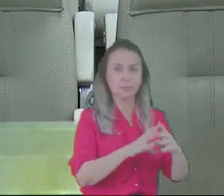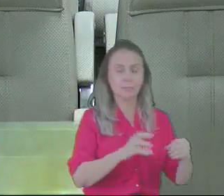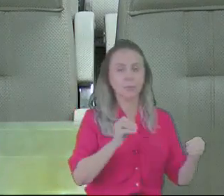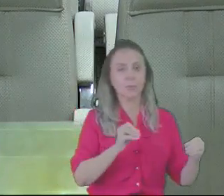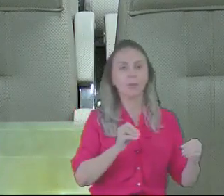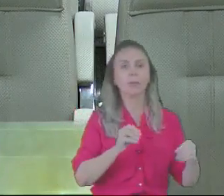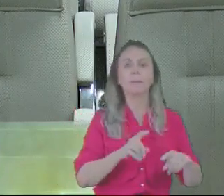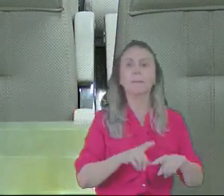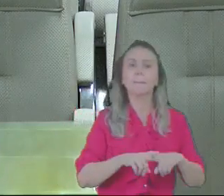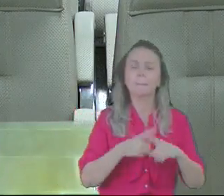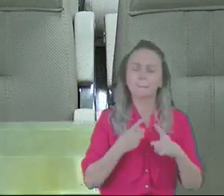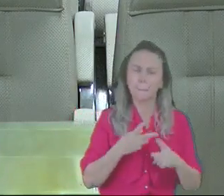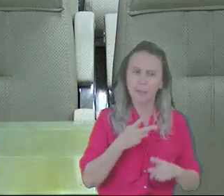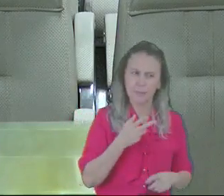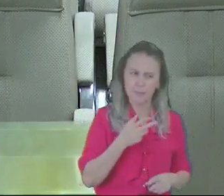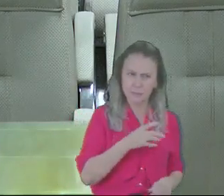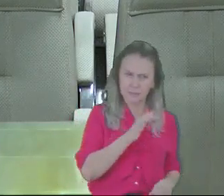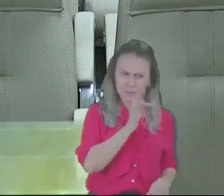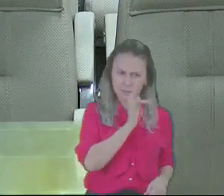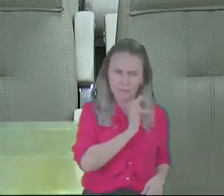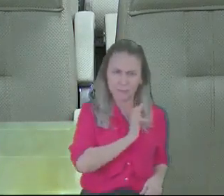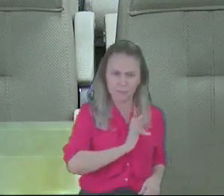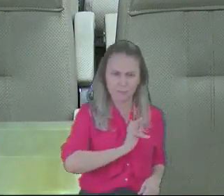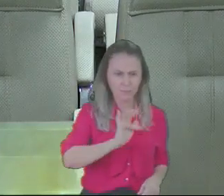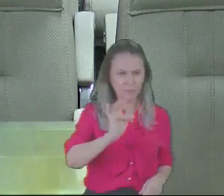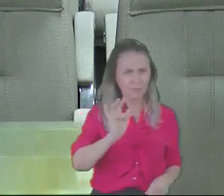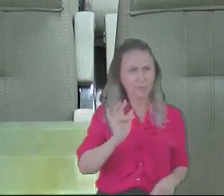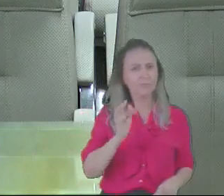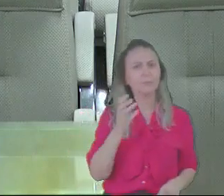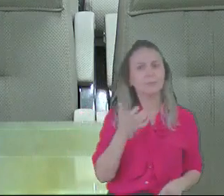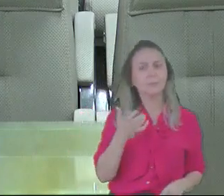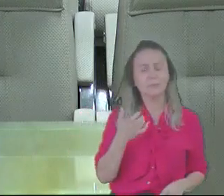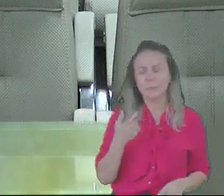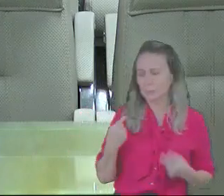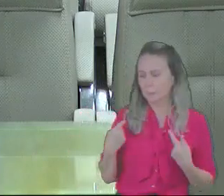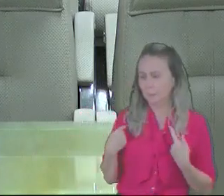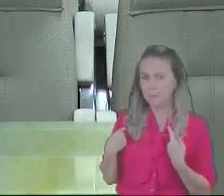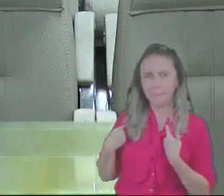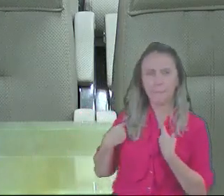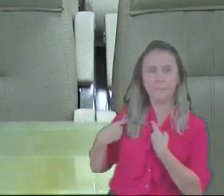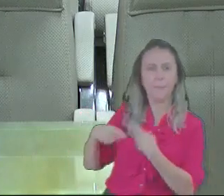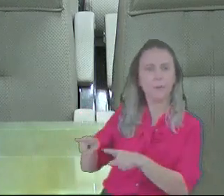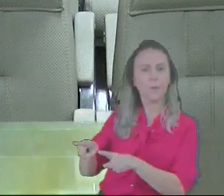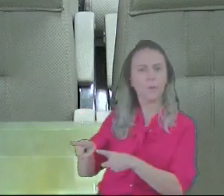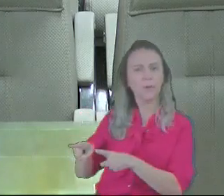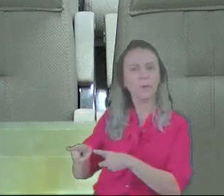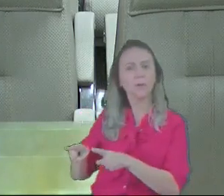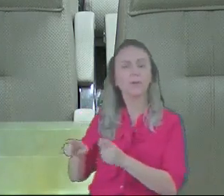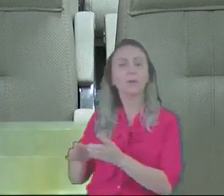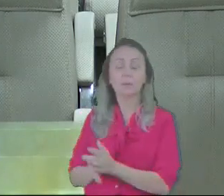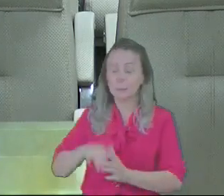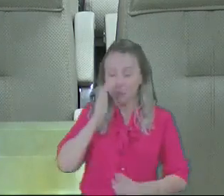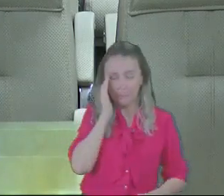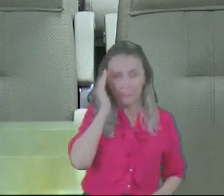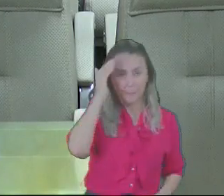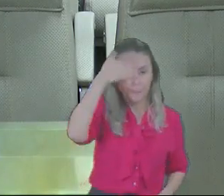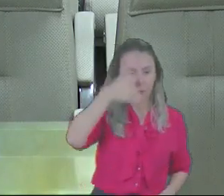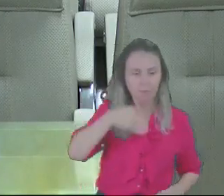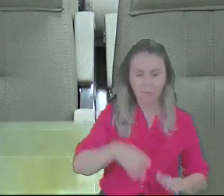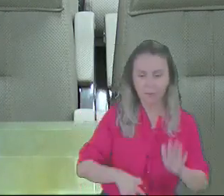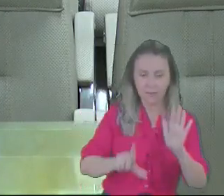Jesus desapercebido o que os fariseus queriam incriminá-lo era provar que Pela lei